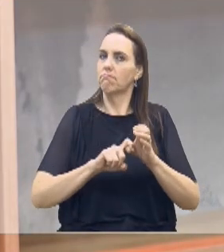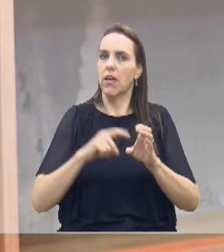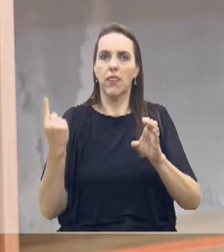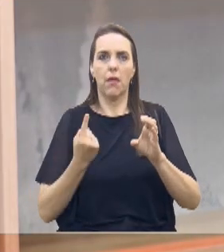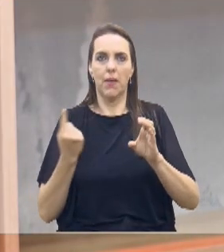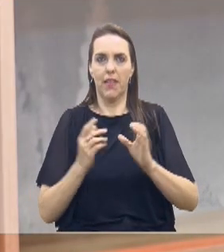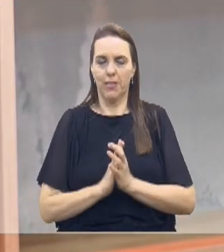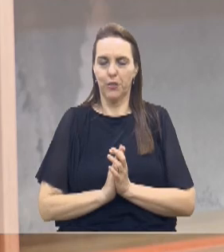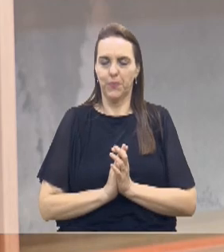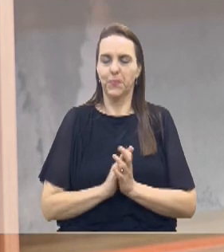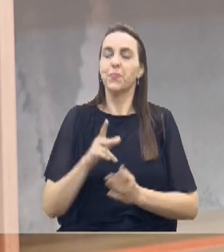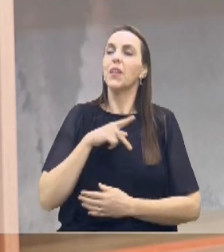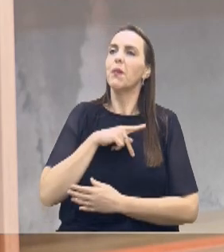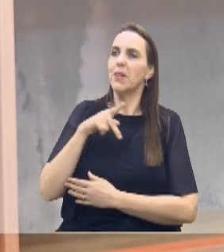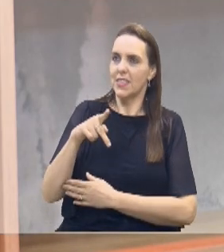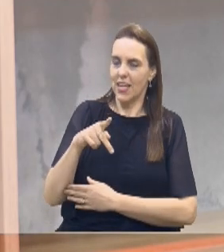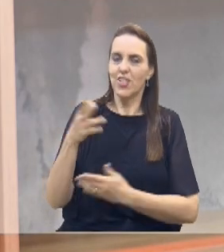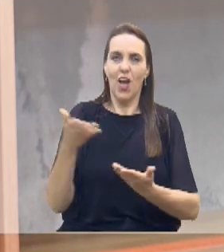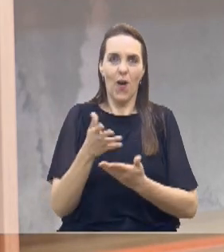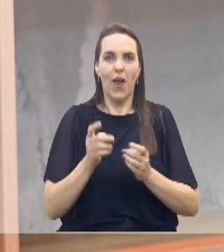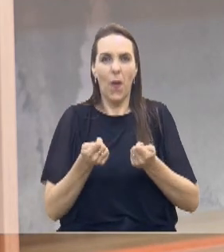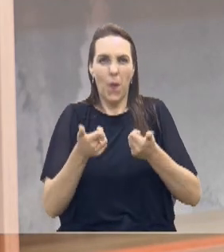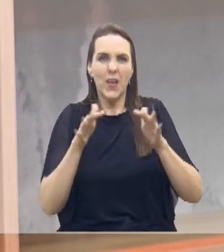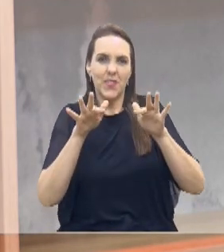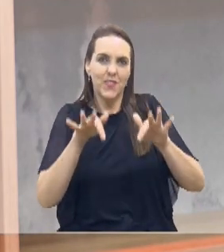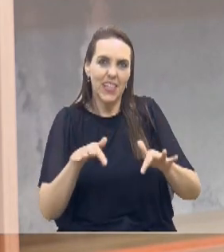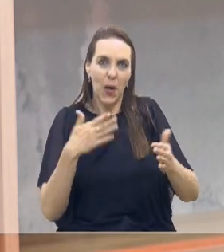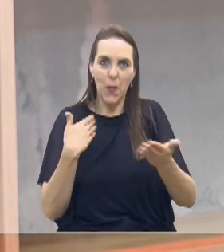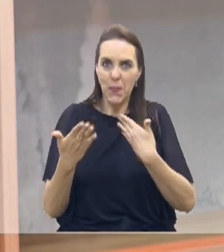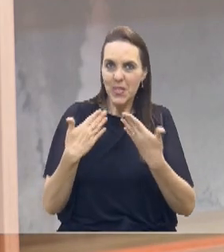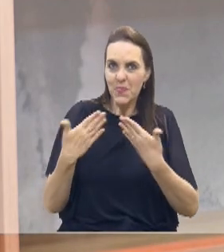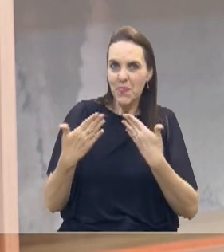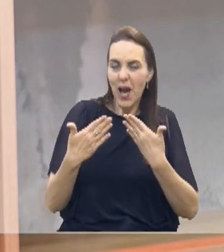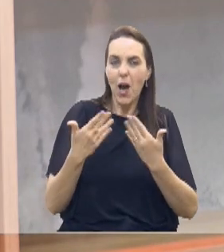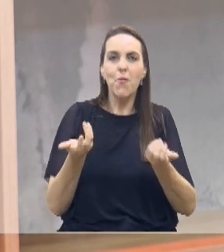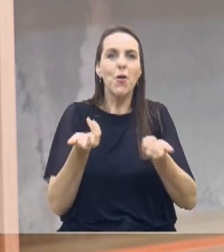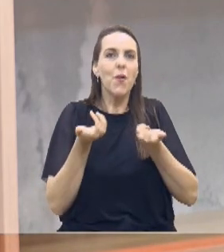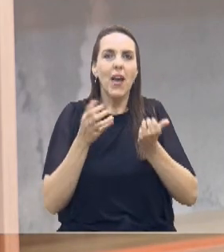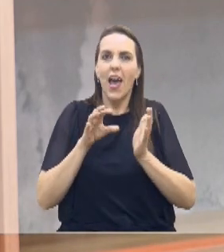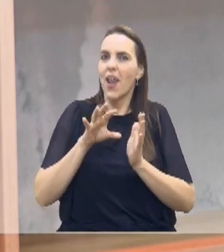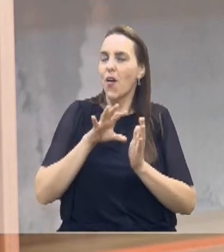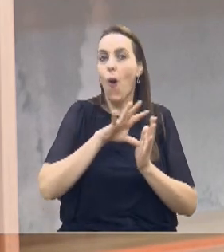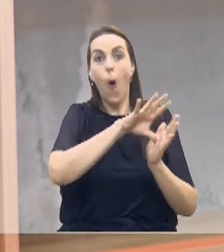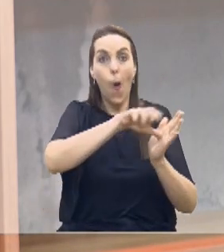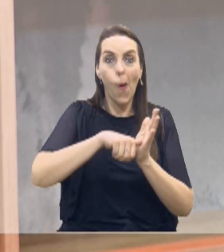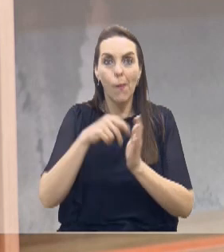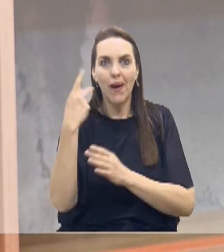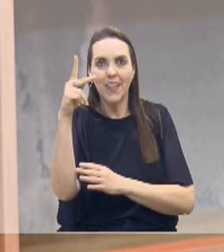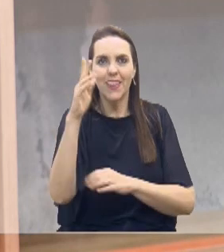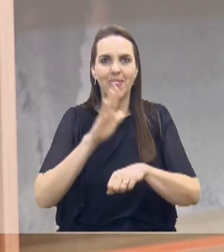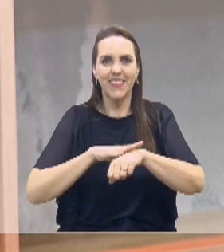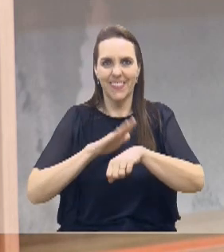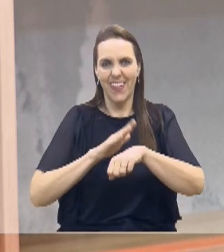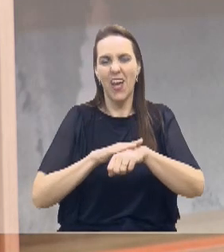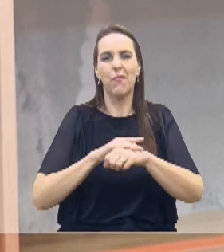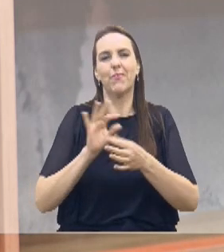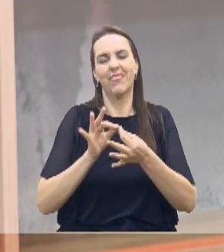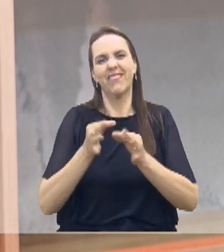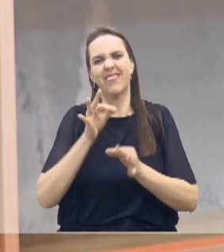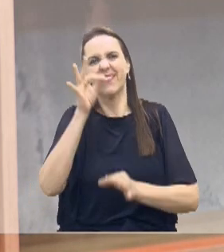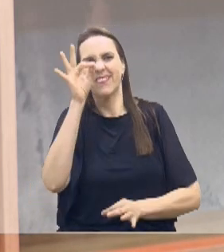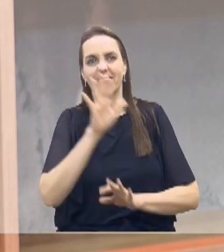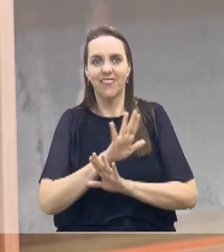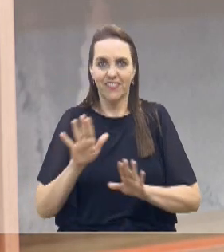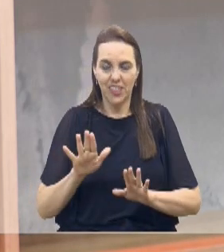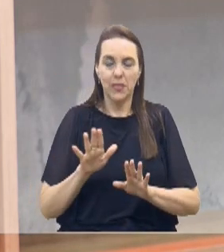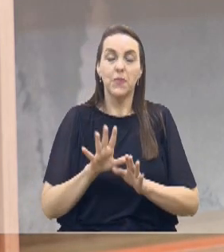na reta final do nosso bate-papo, digamos assim. Eu não vou querer roubar o seu tempo também de considerações finais, mas acho que cabe aqui